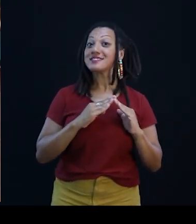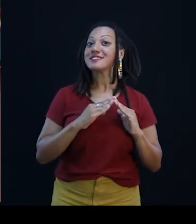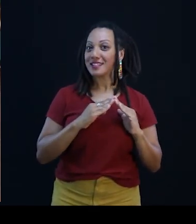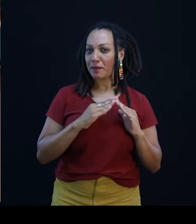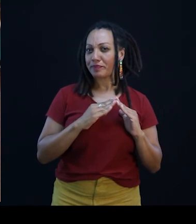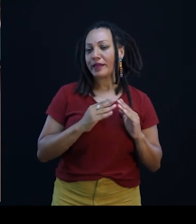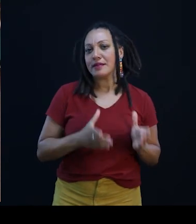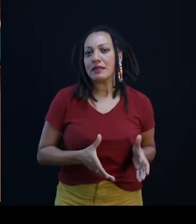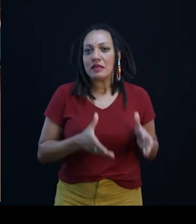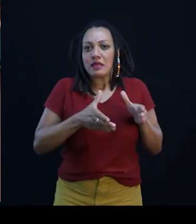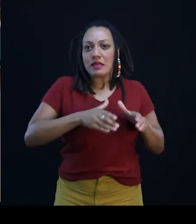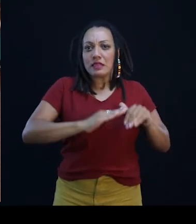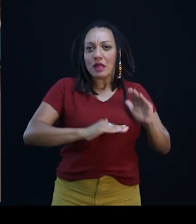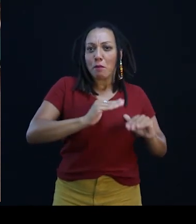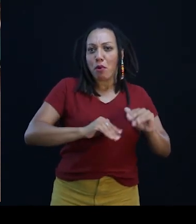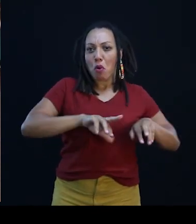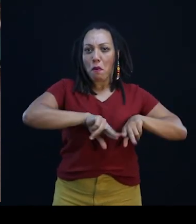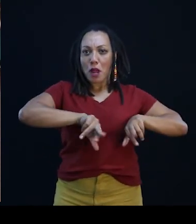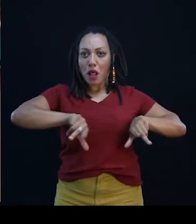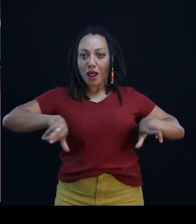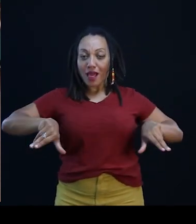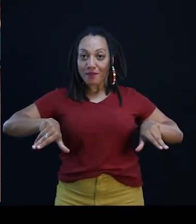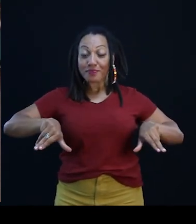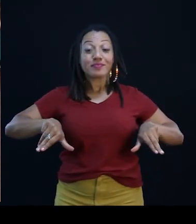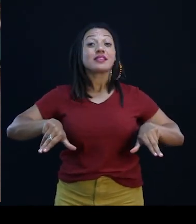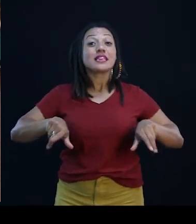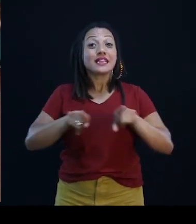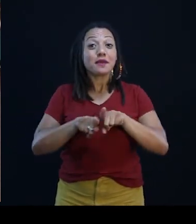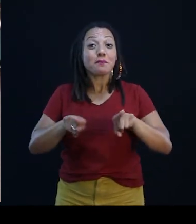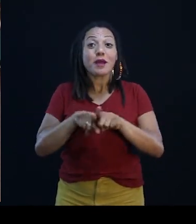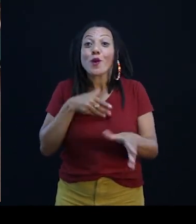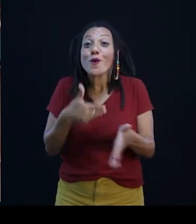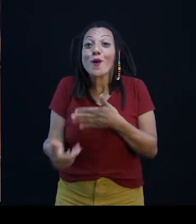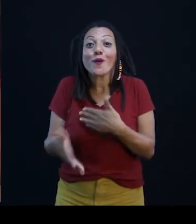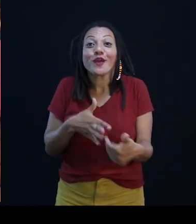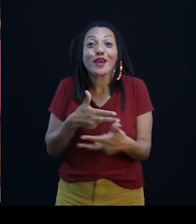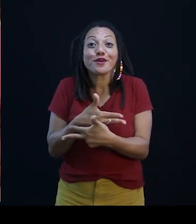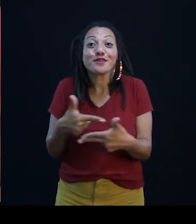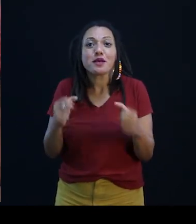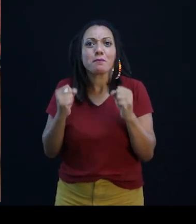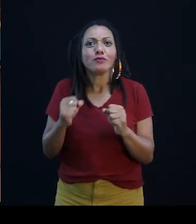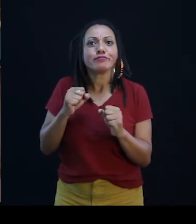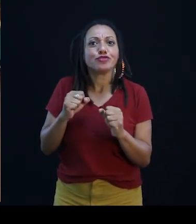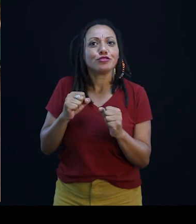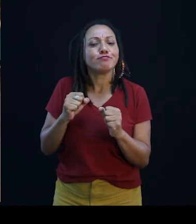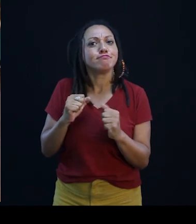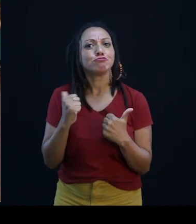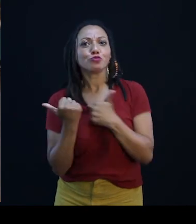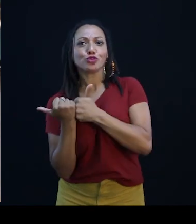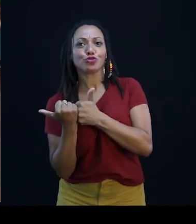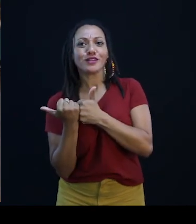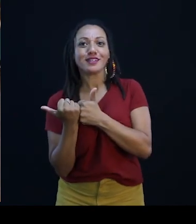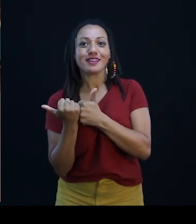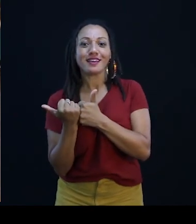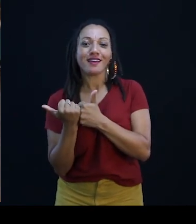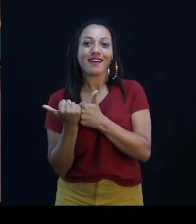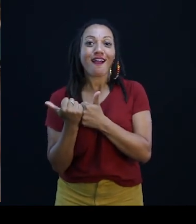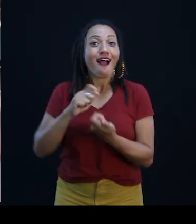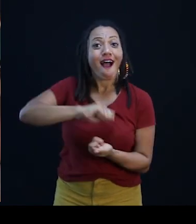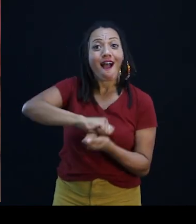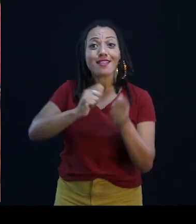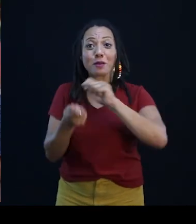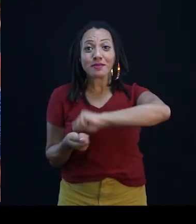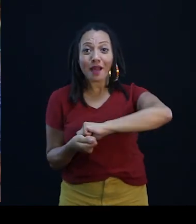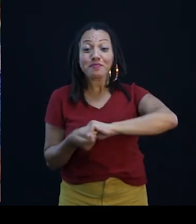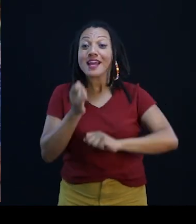instrumentos tambores, essas coisas todas. Qualquer coisa pode virar instrumento musical. Pega aí, Madá. Tudo de cozinha, assim,